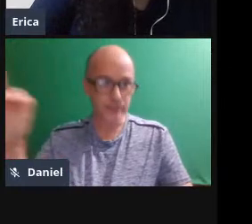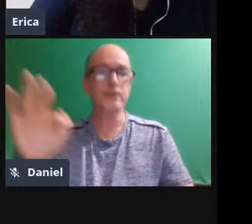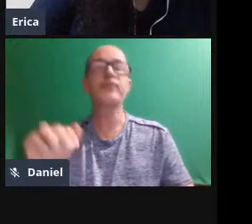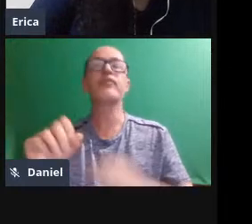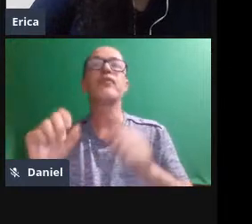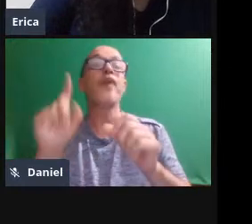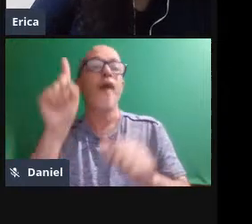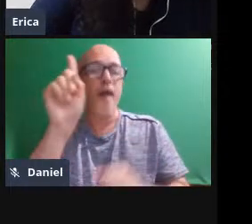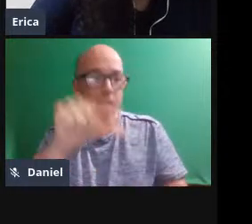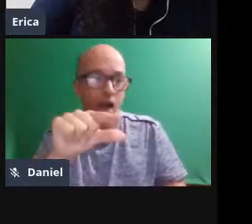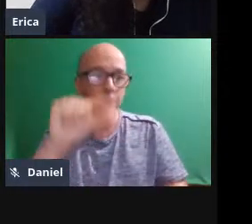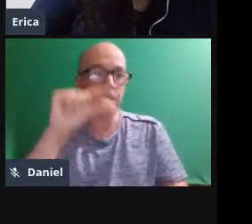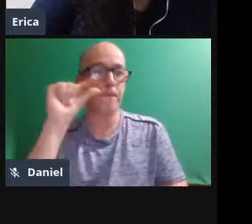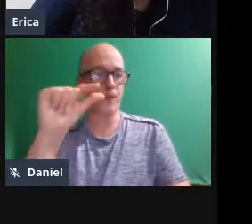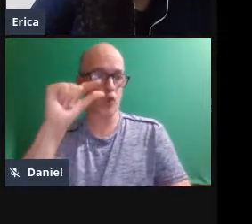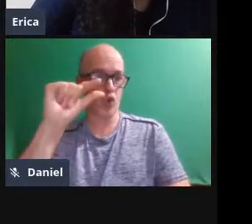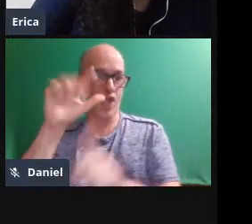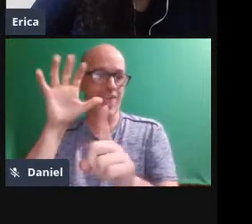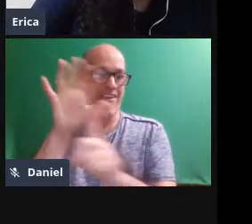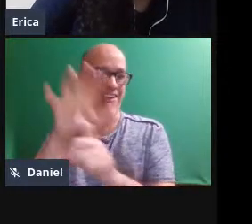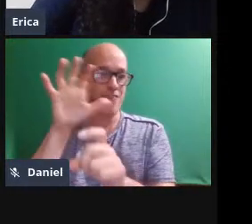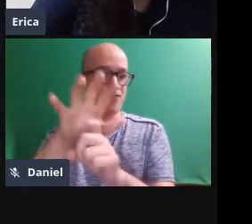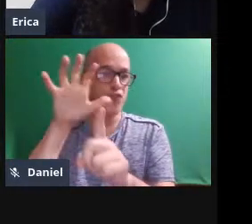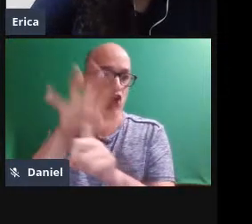A língua de sinais francesa, então,